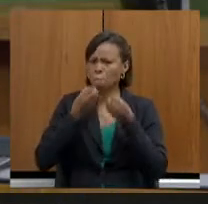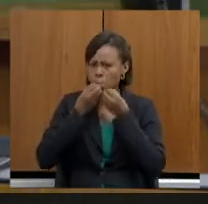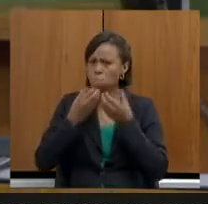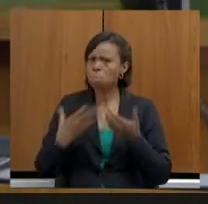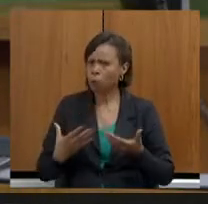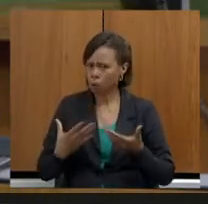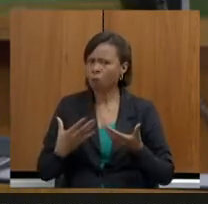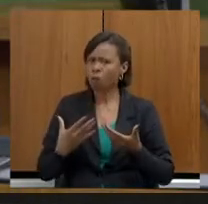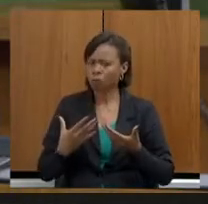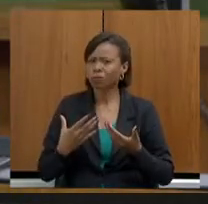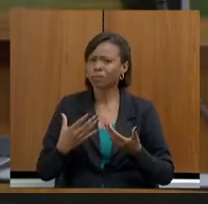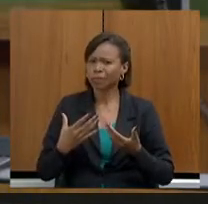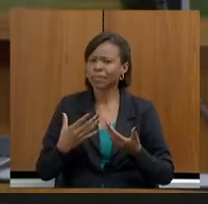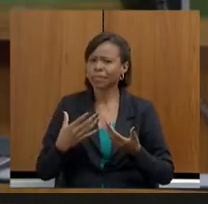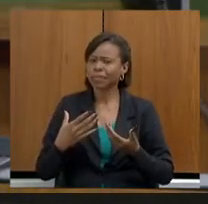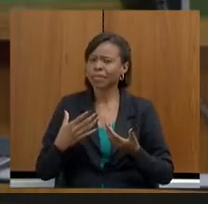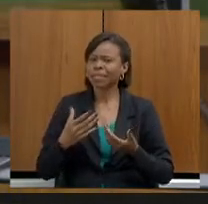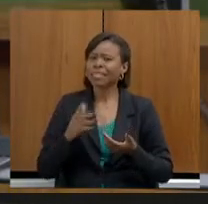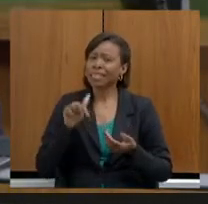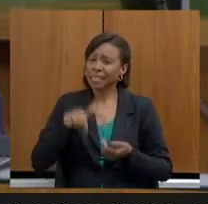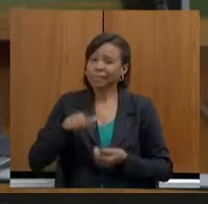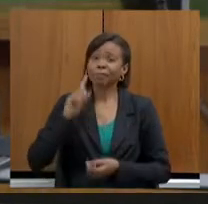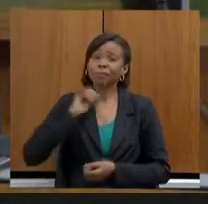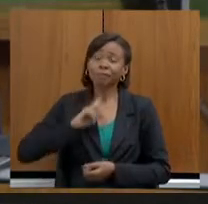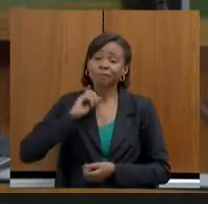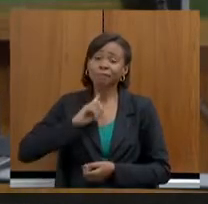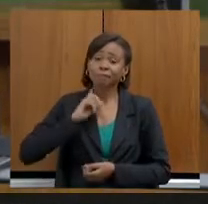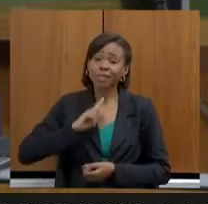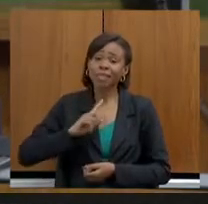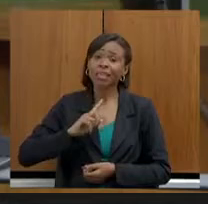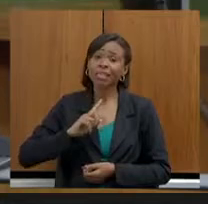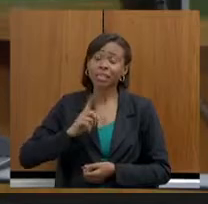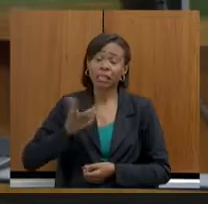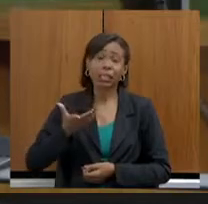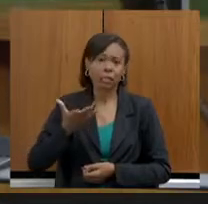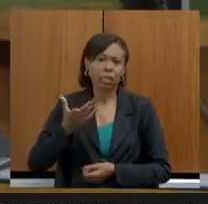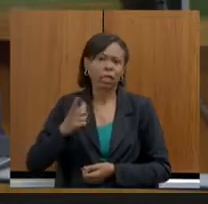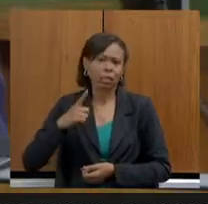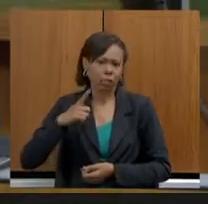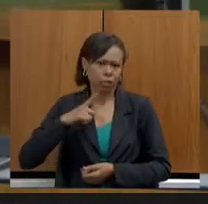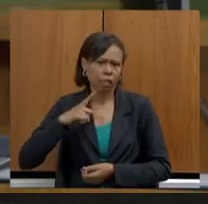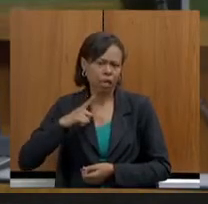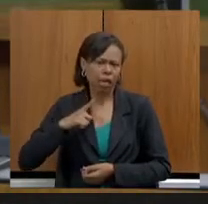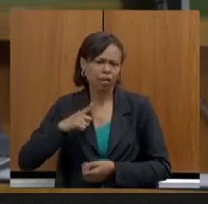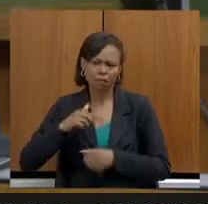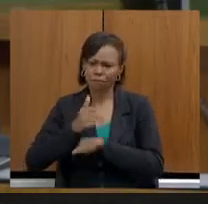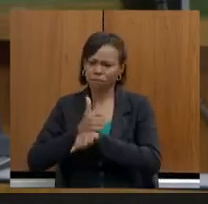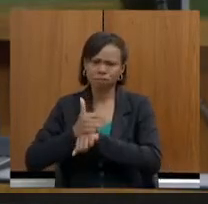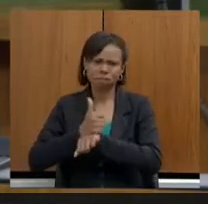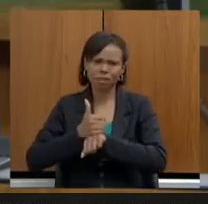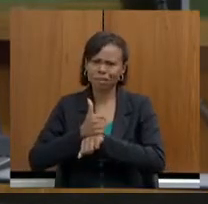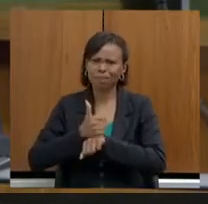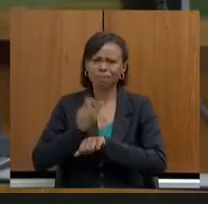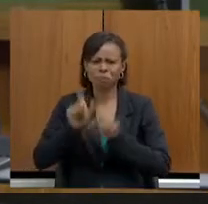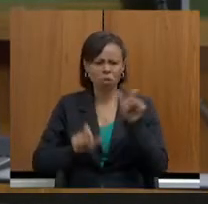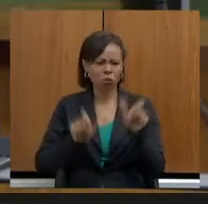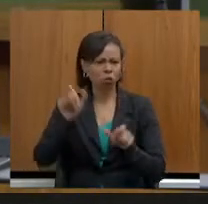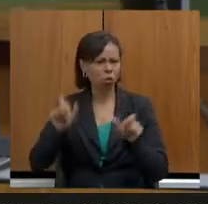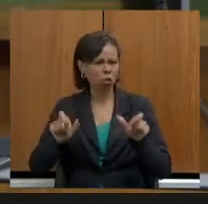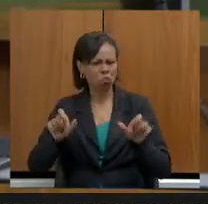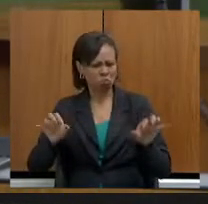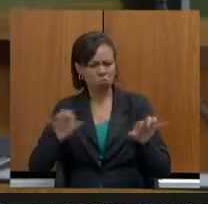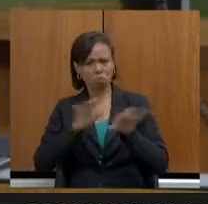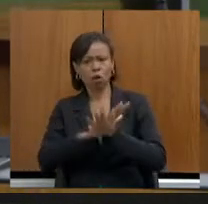só alguns tem muitos né E o nosso estado de Minas Gerais goza disso mas tem muito temos pessoas muito